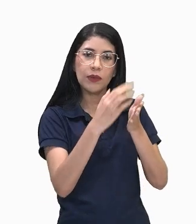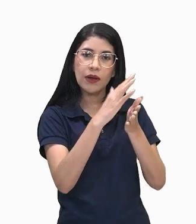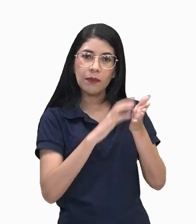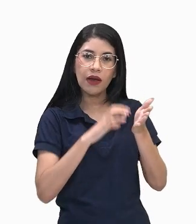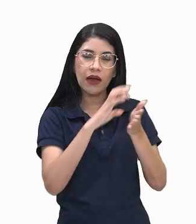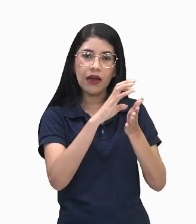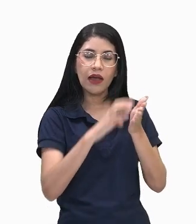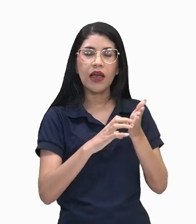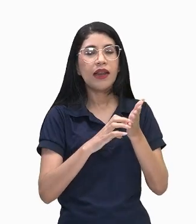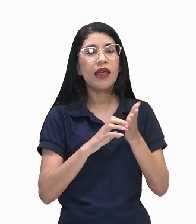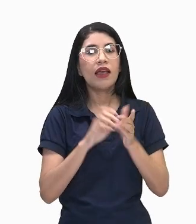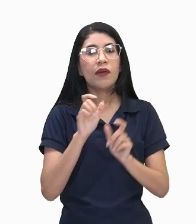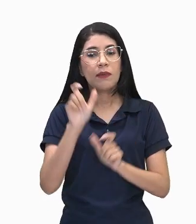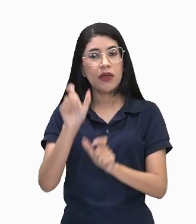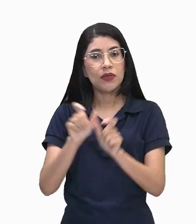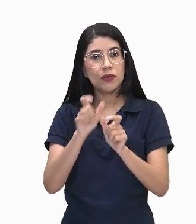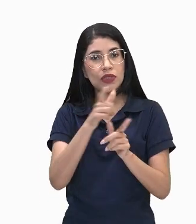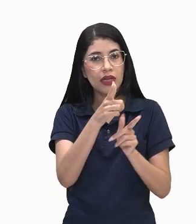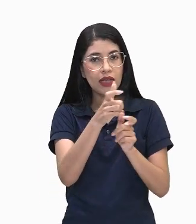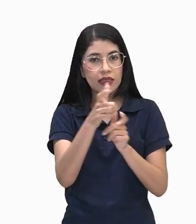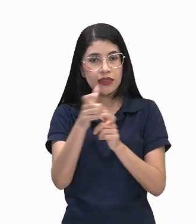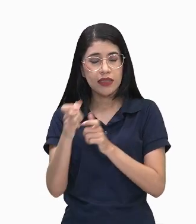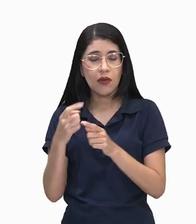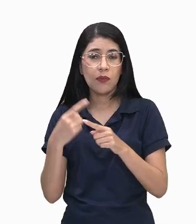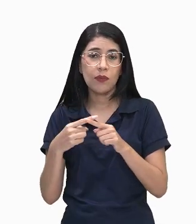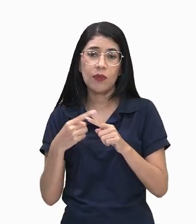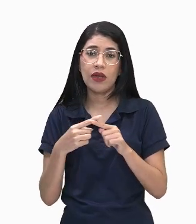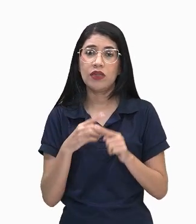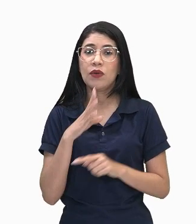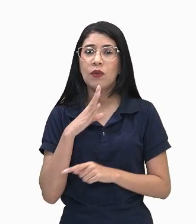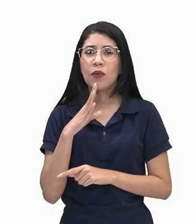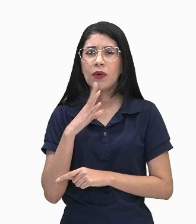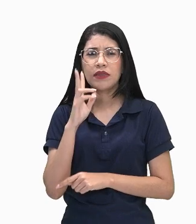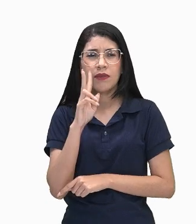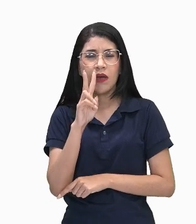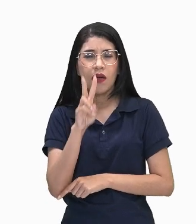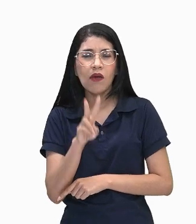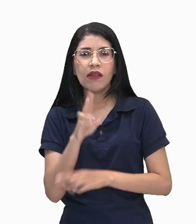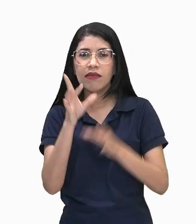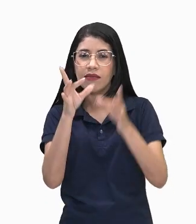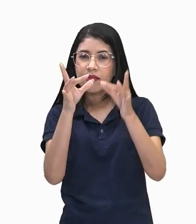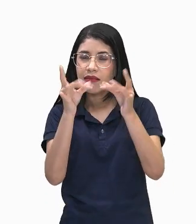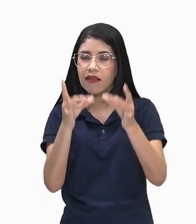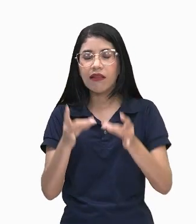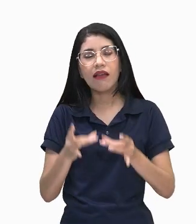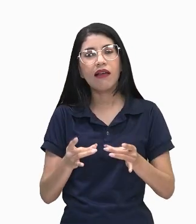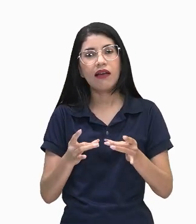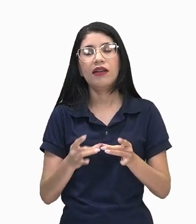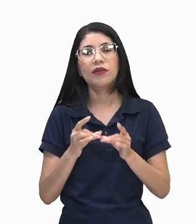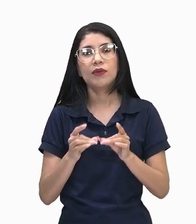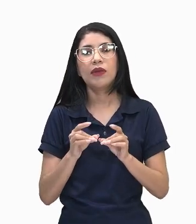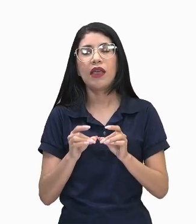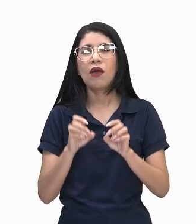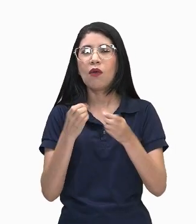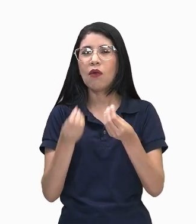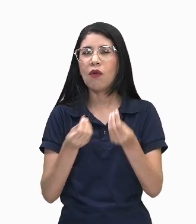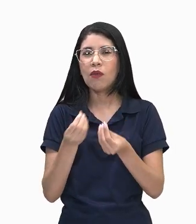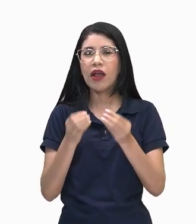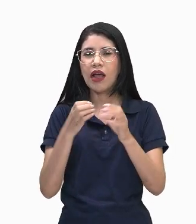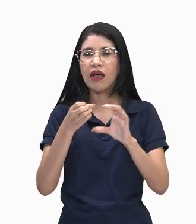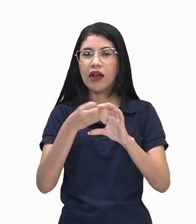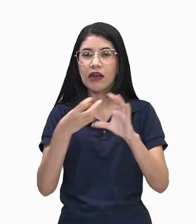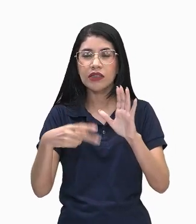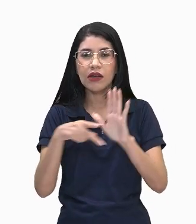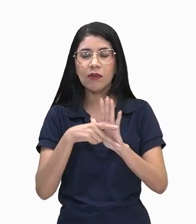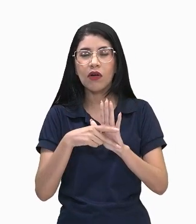por caçadores, porque eles conheciam muito a estrutura, as